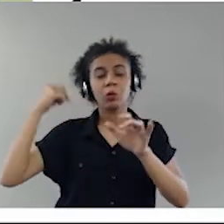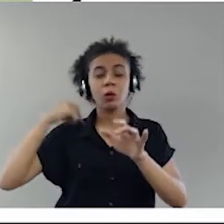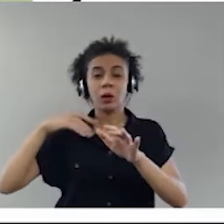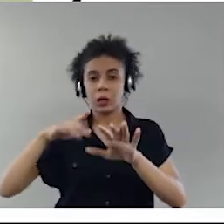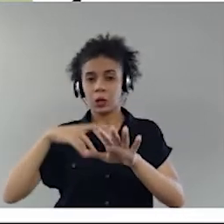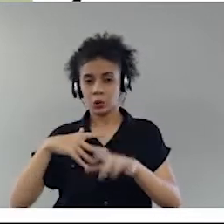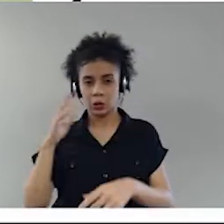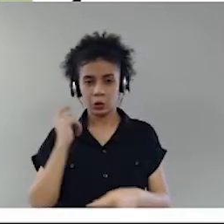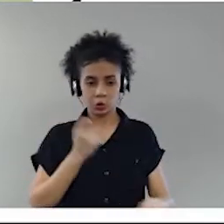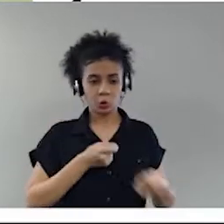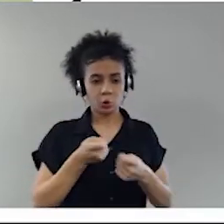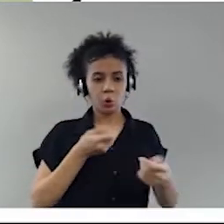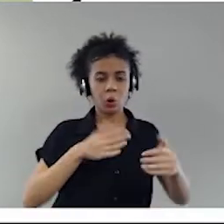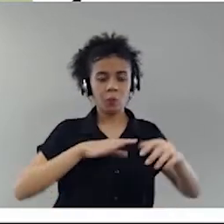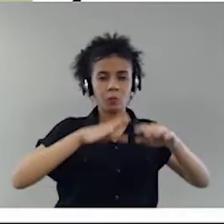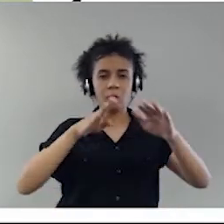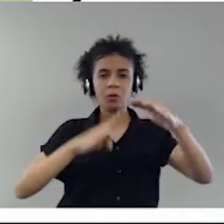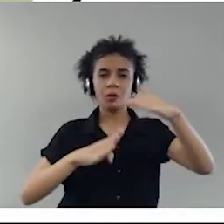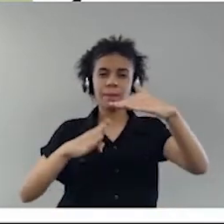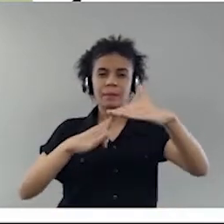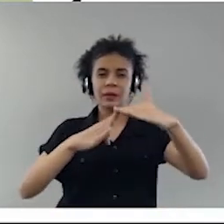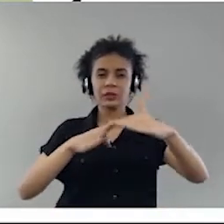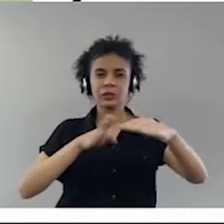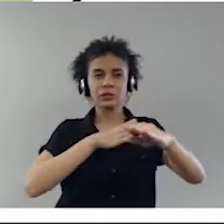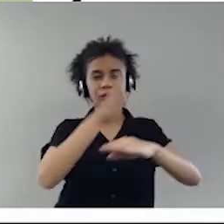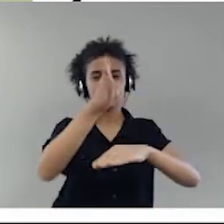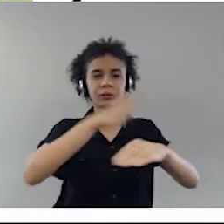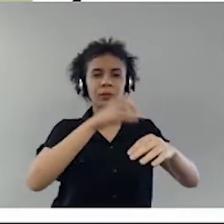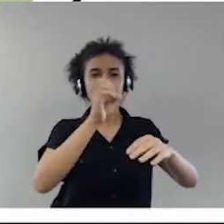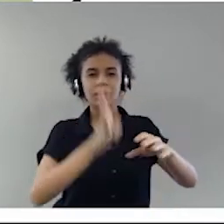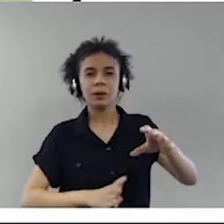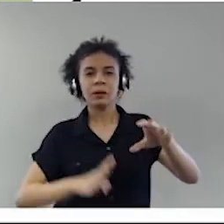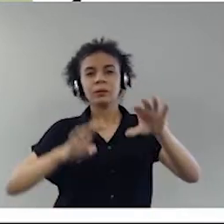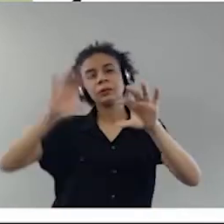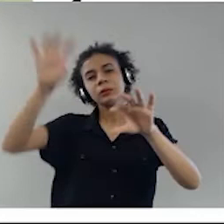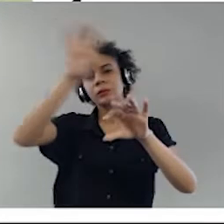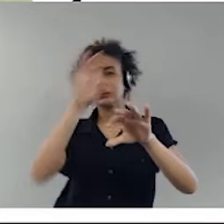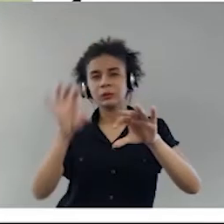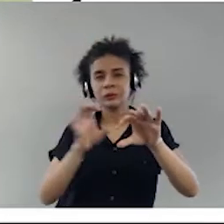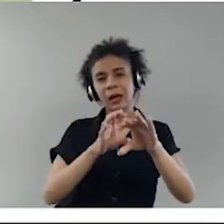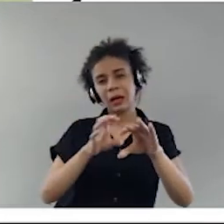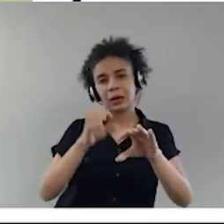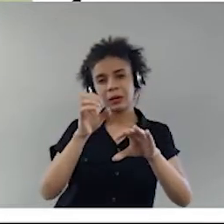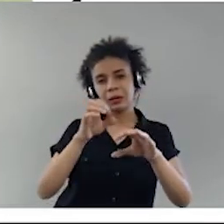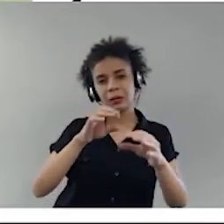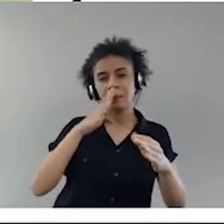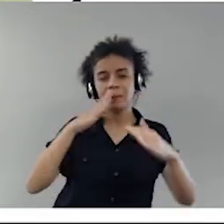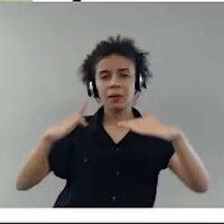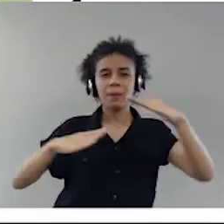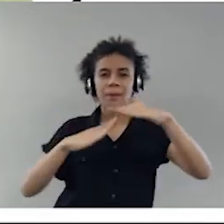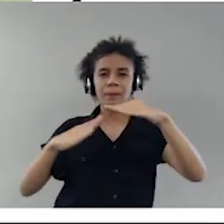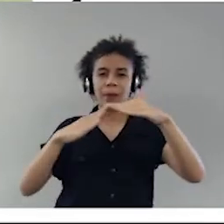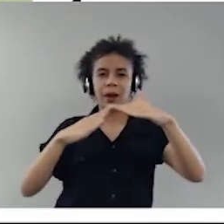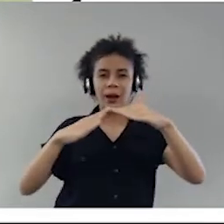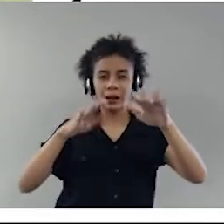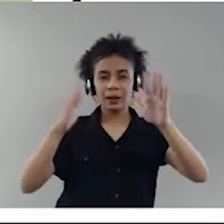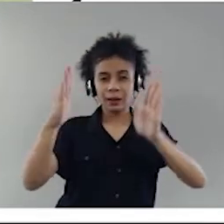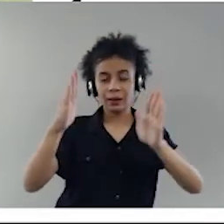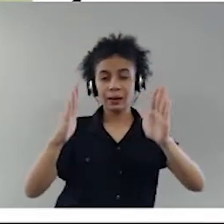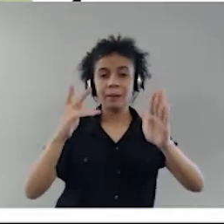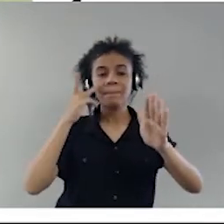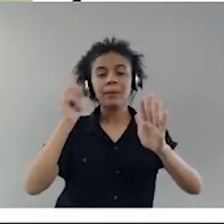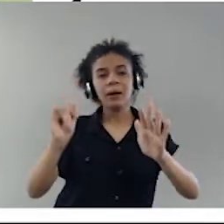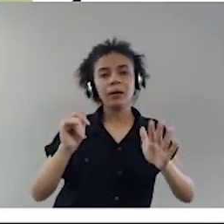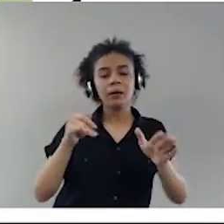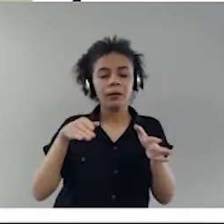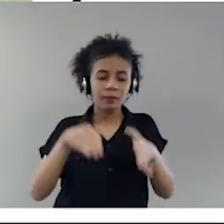do controle de fronteiras, ou seja, fazendo medidas de barreira sanitária para contenção na